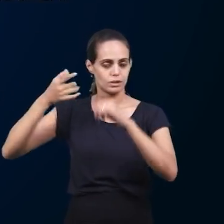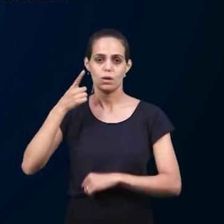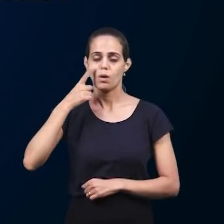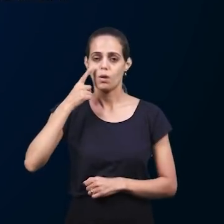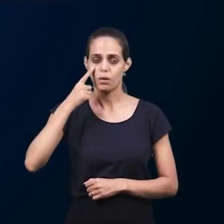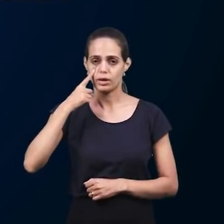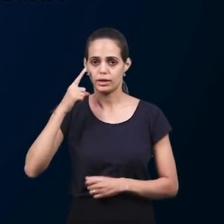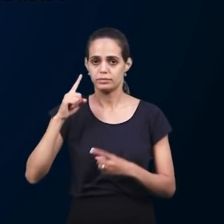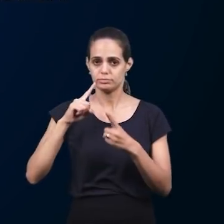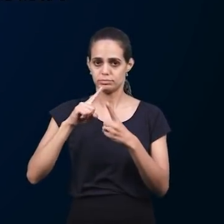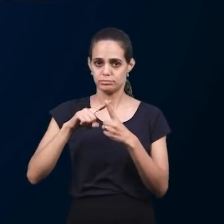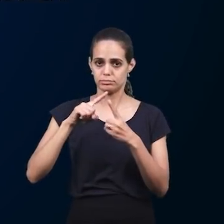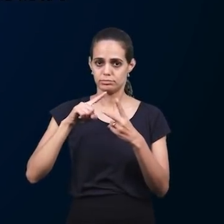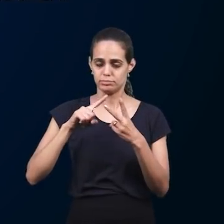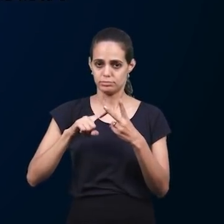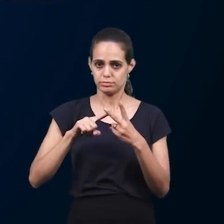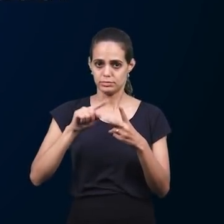e processo.